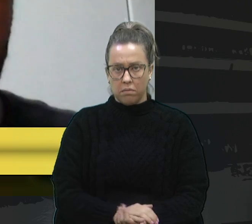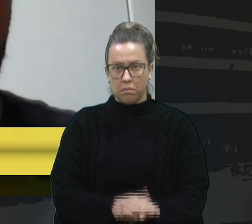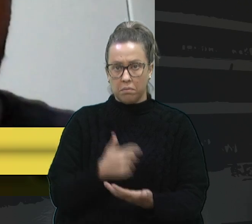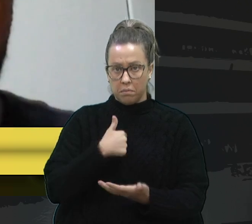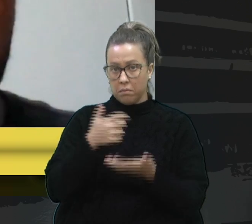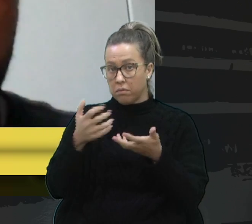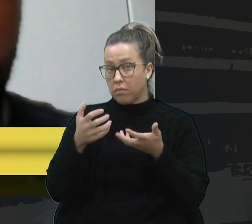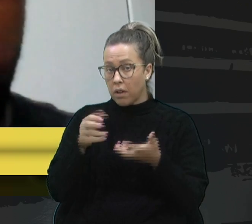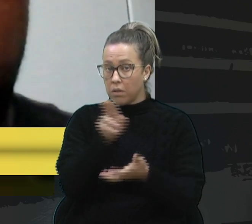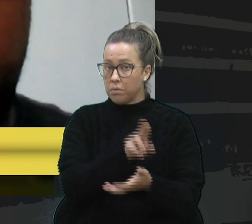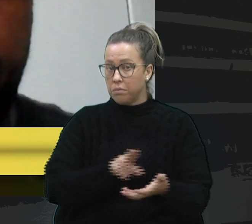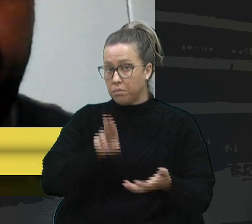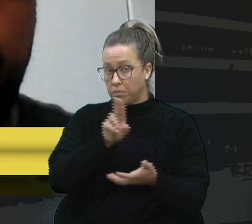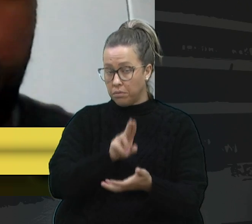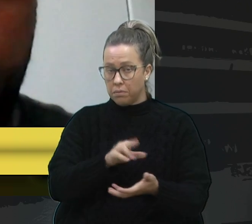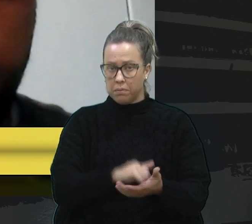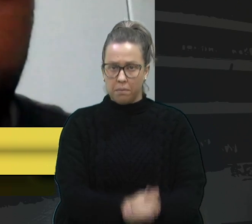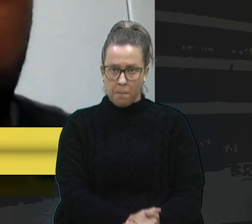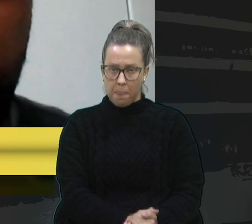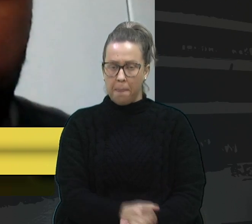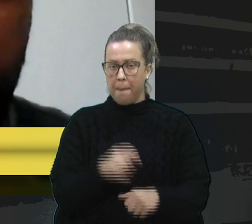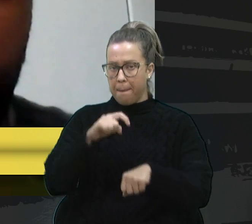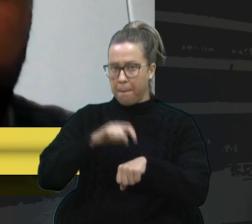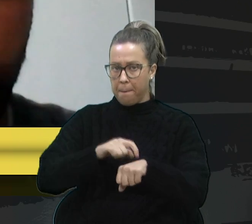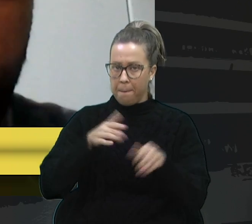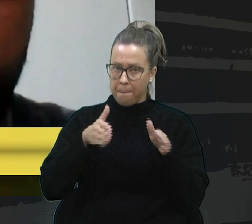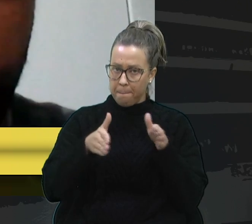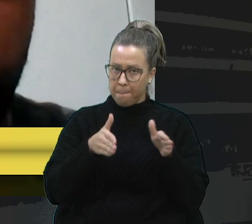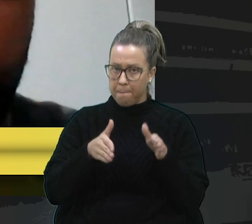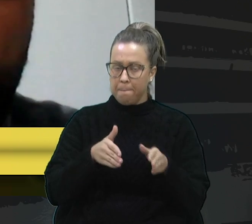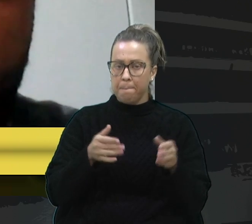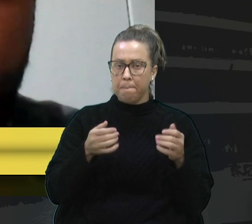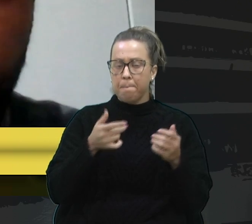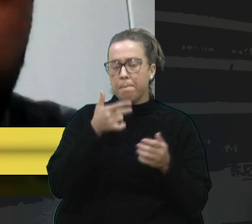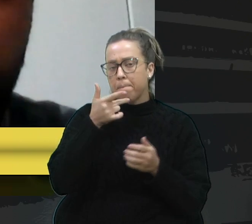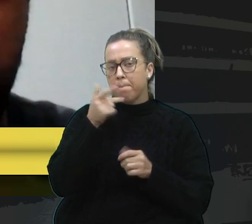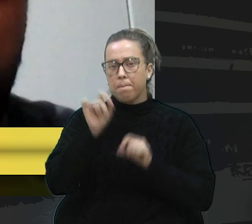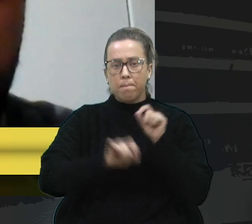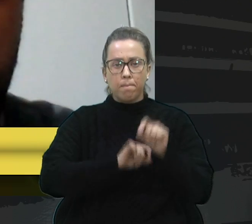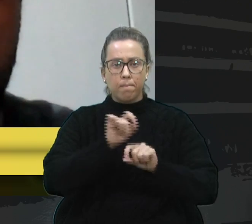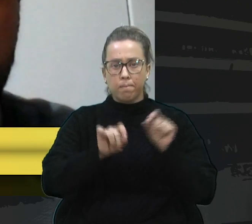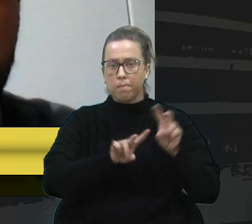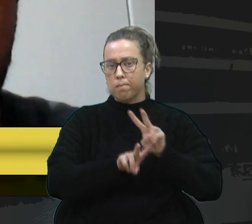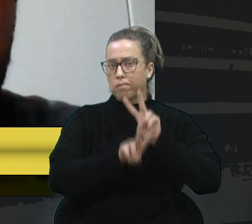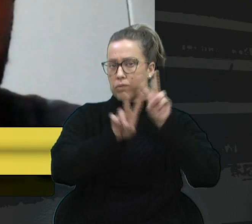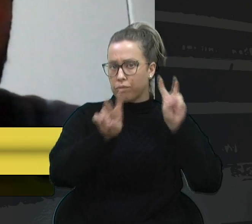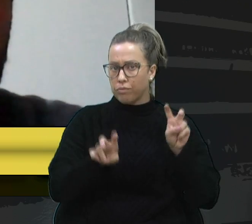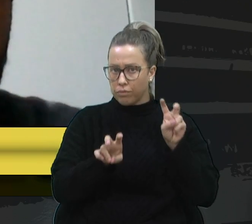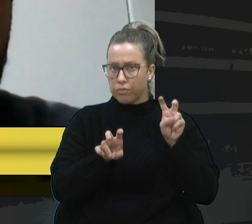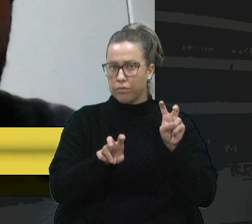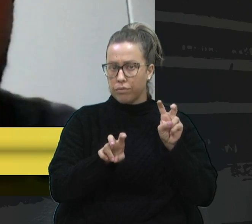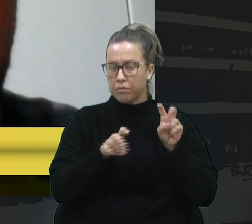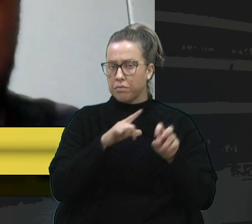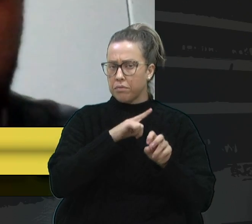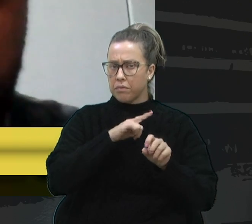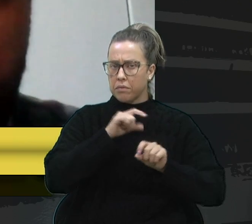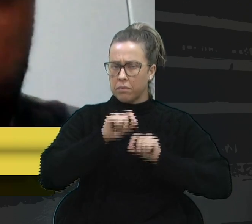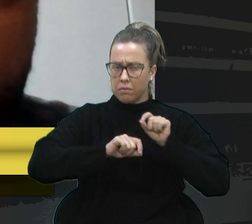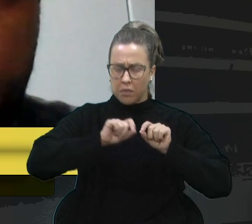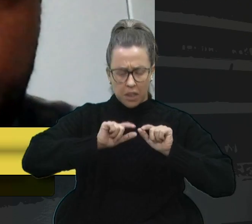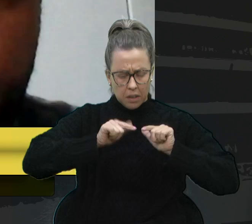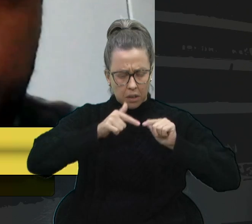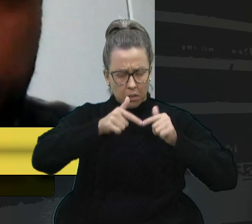gostaria de utilizar esse tempo aqui no Pequeno Expediente para falar sobre um tema que eu tenho me debruçado com